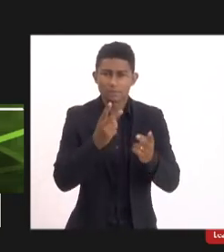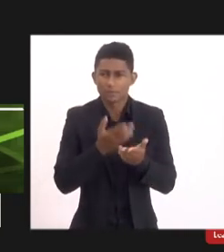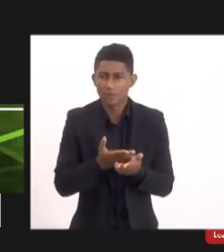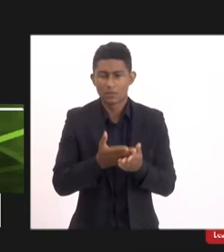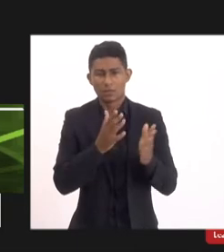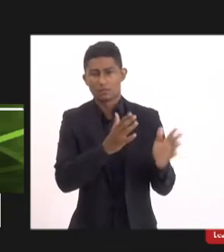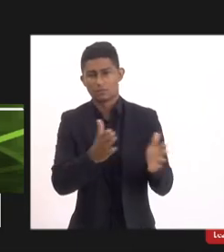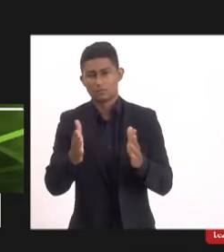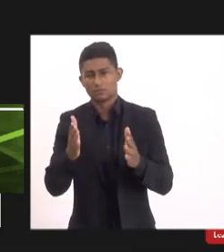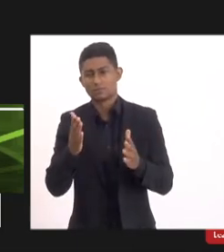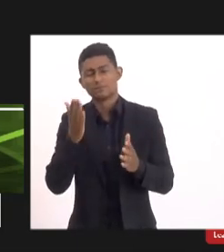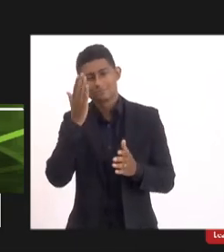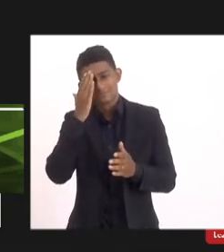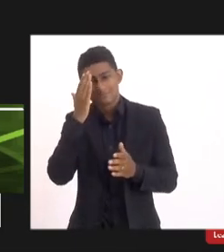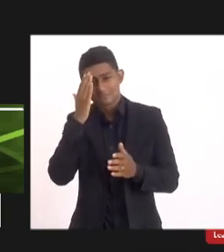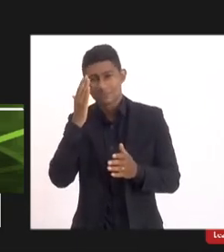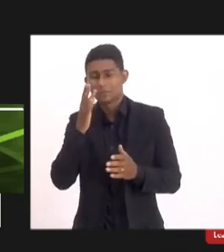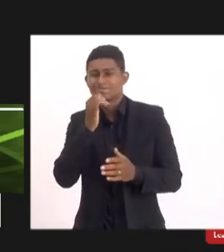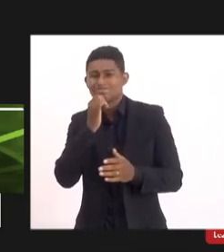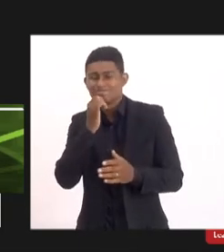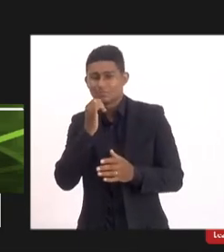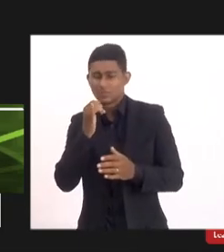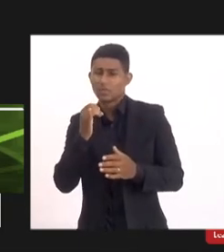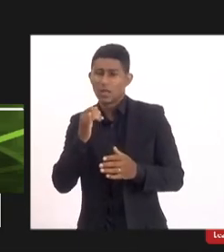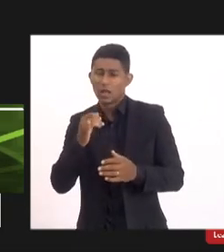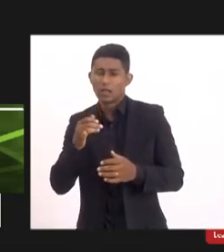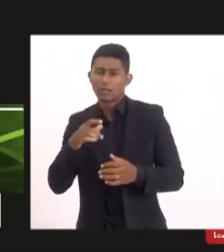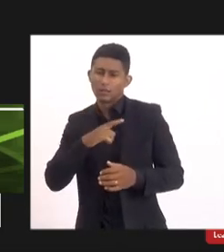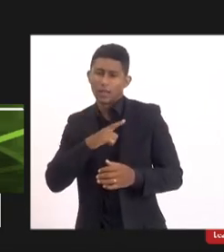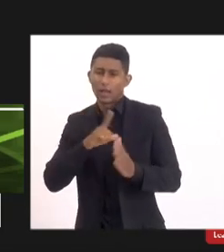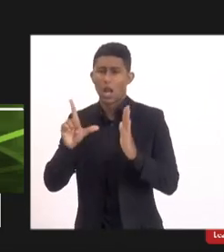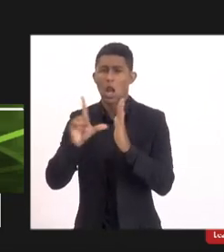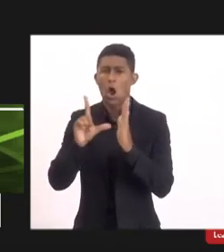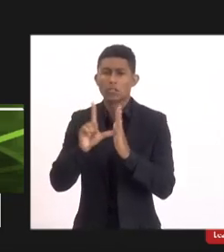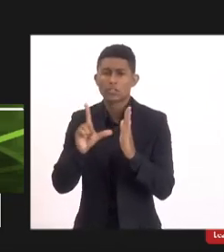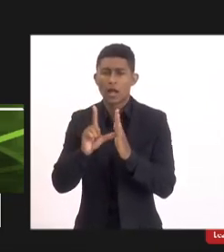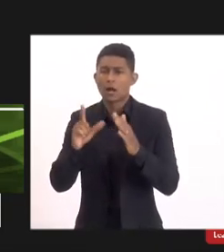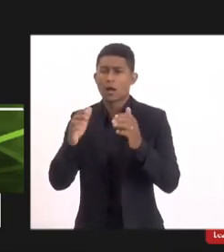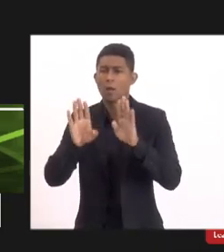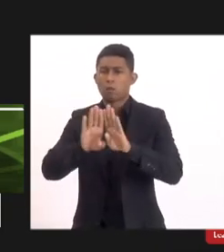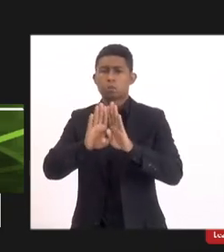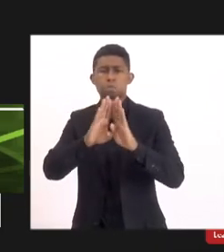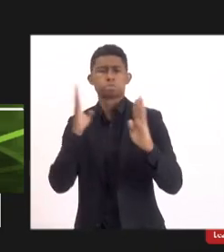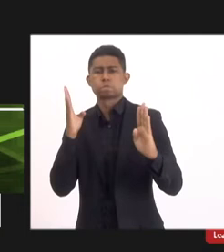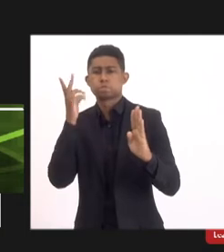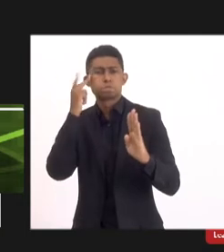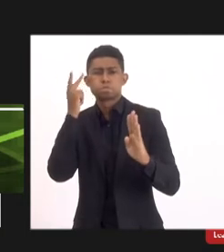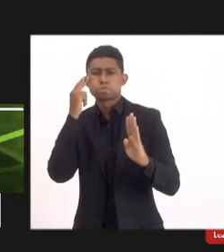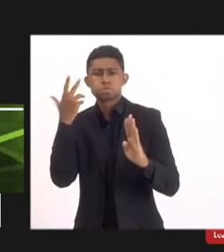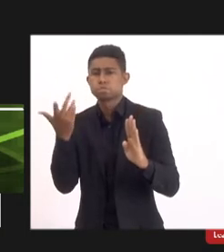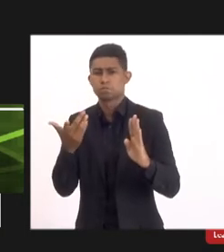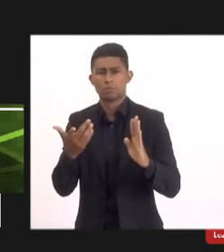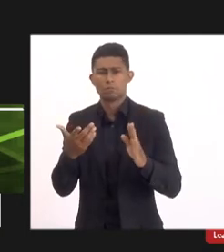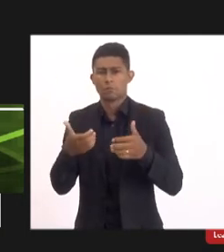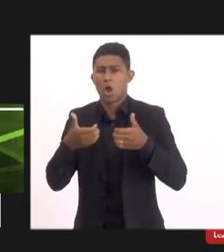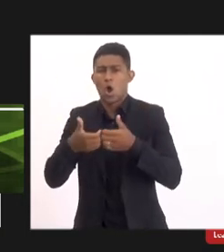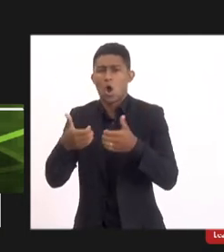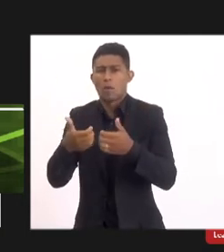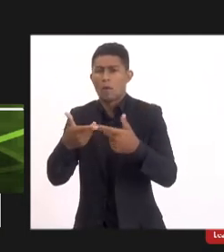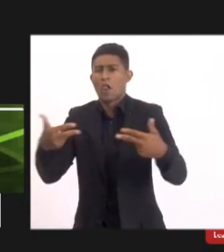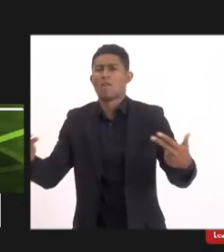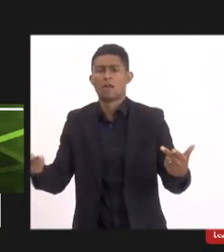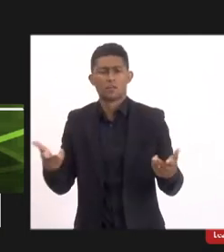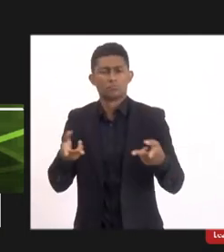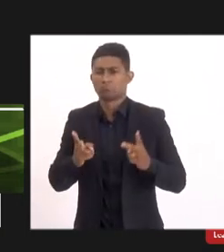que o Estado está funcionando, a gente tem o transporte, o comércio aberto, etc. E não há motivo para que os estudantes fiquem fora de sala de